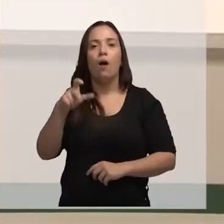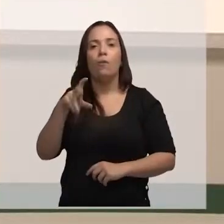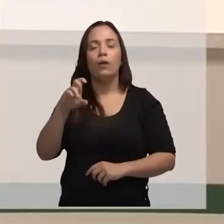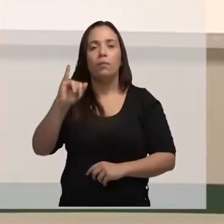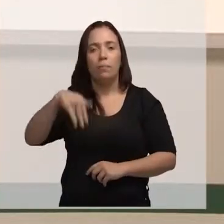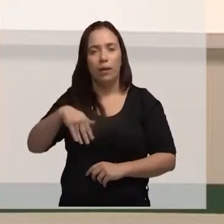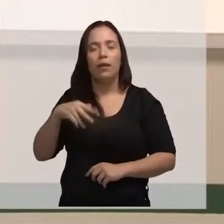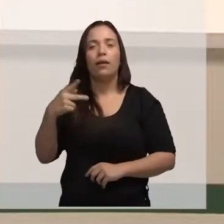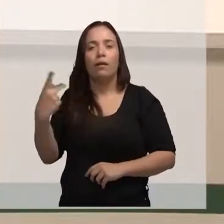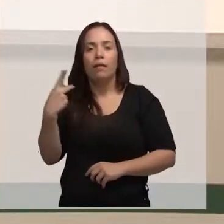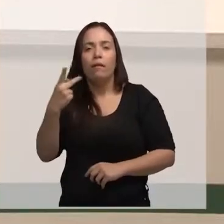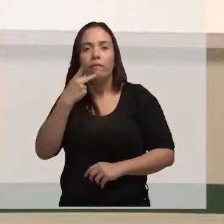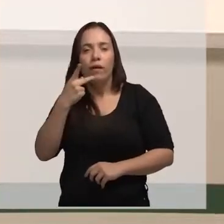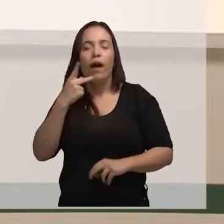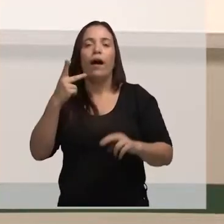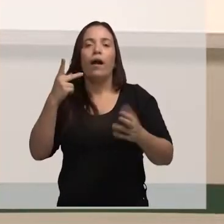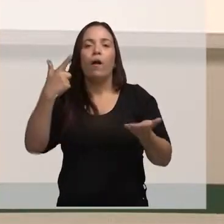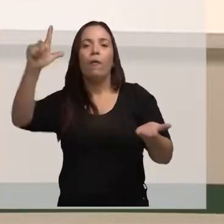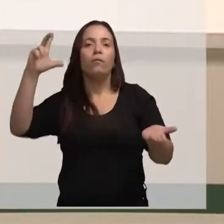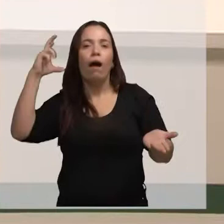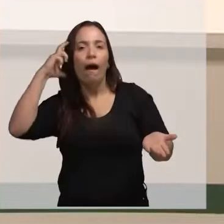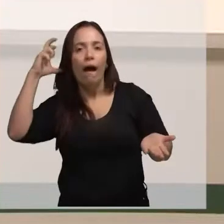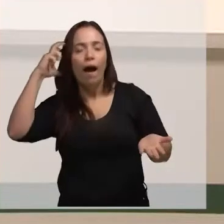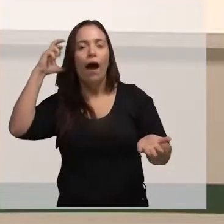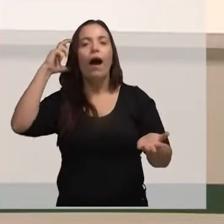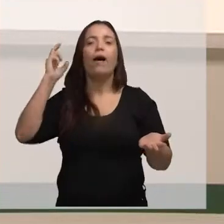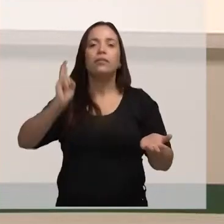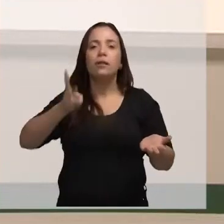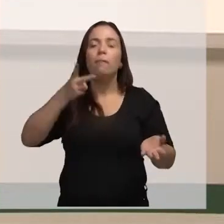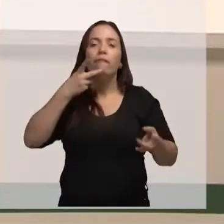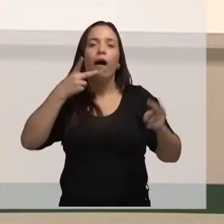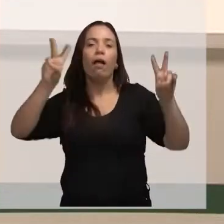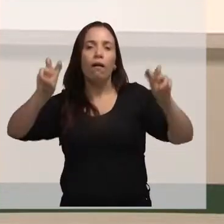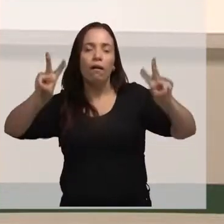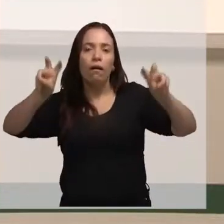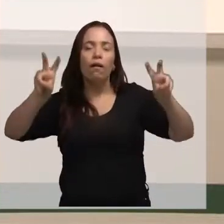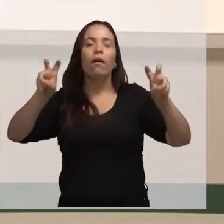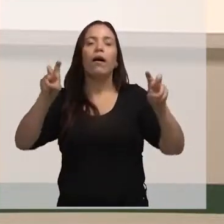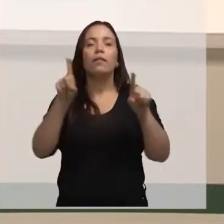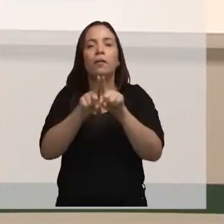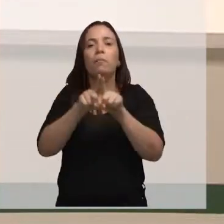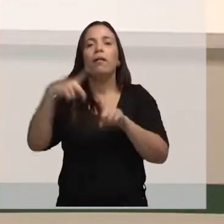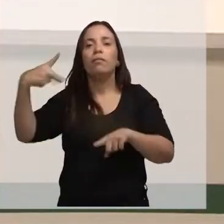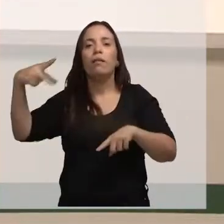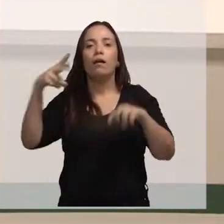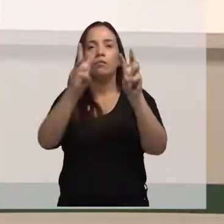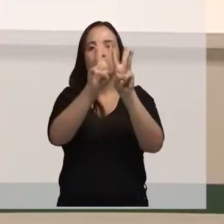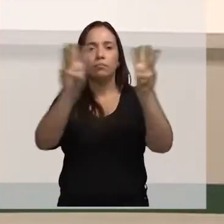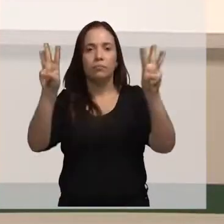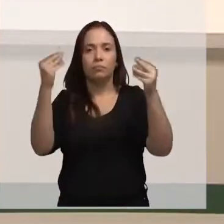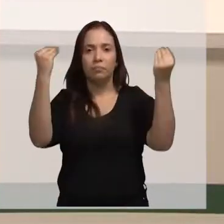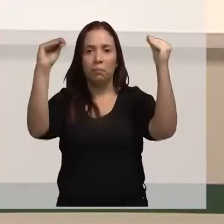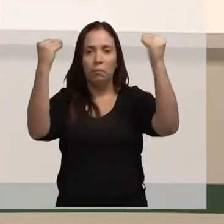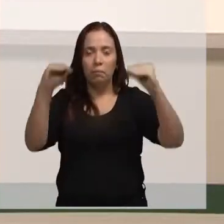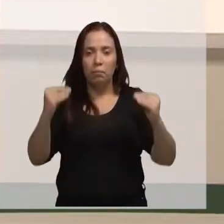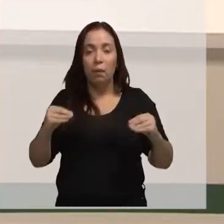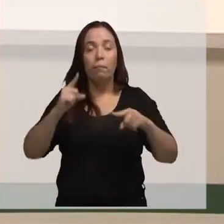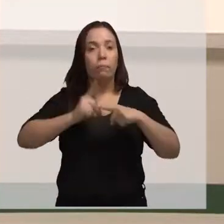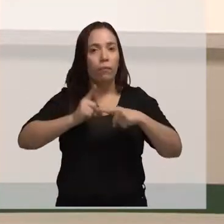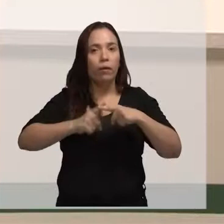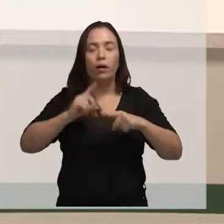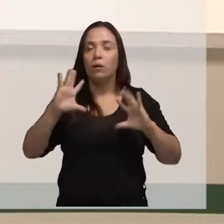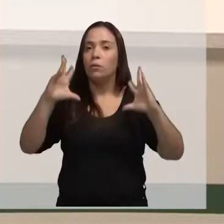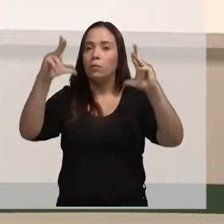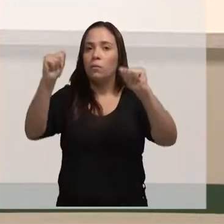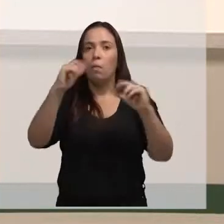gente comentava no blog Hora da Verdade, no blog do Luiz Cláudio, e todo mundo comentando em todos os locais, porque essa semana só deu isso,